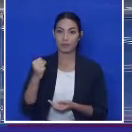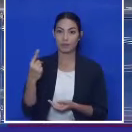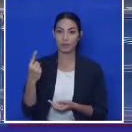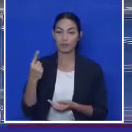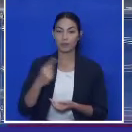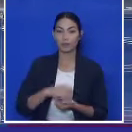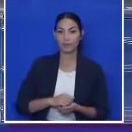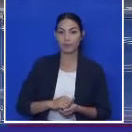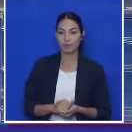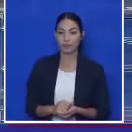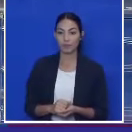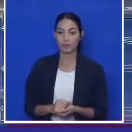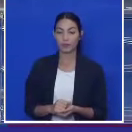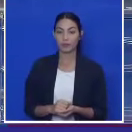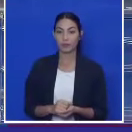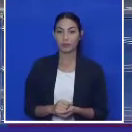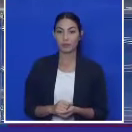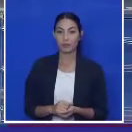5.381.